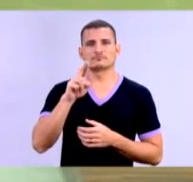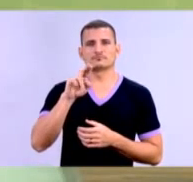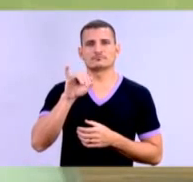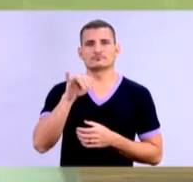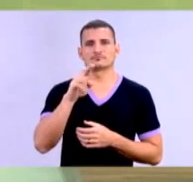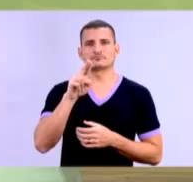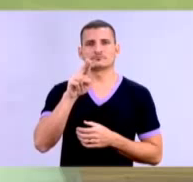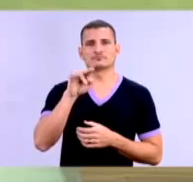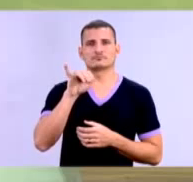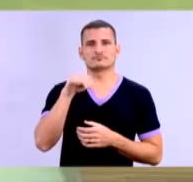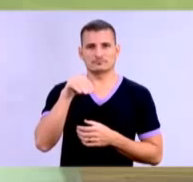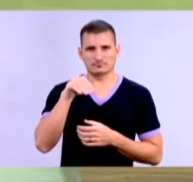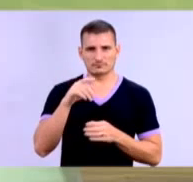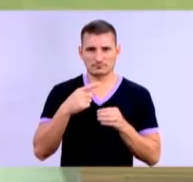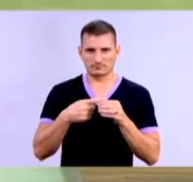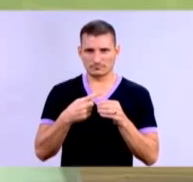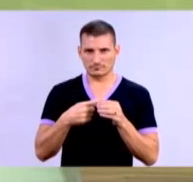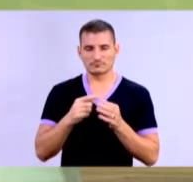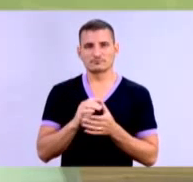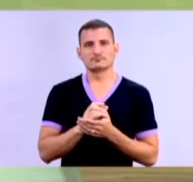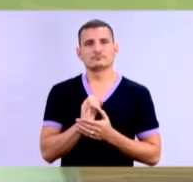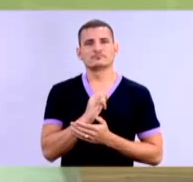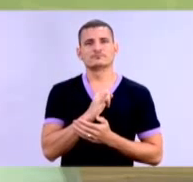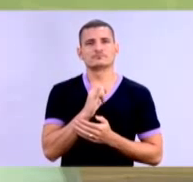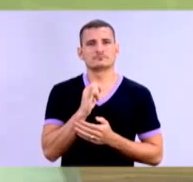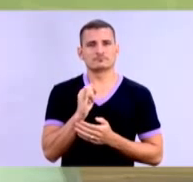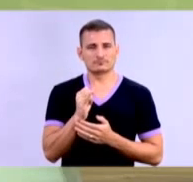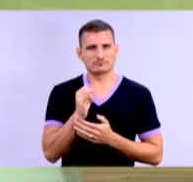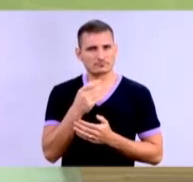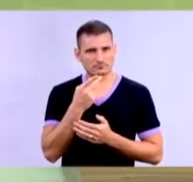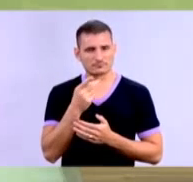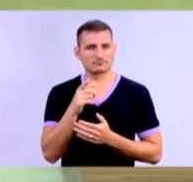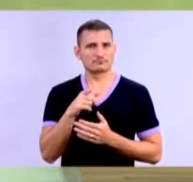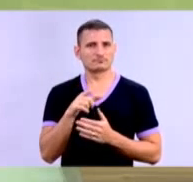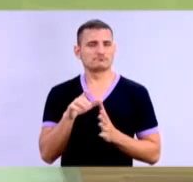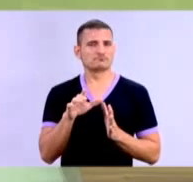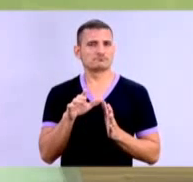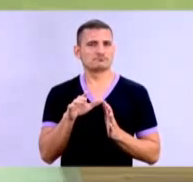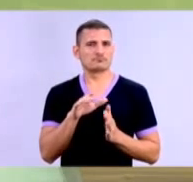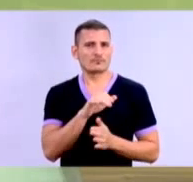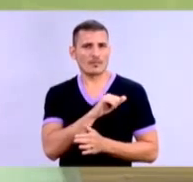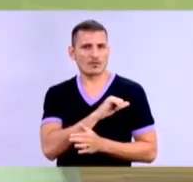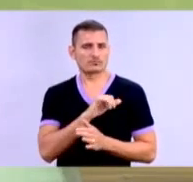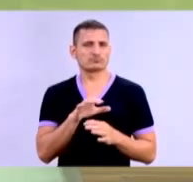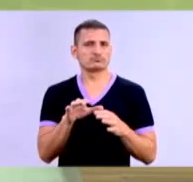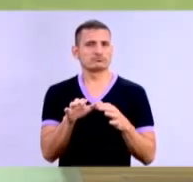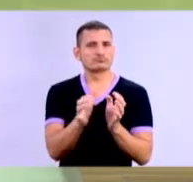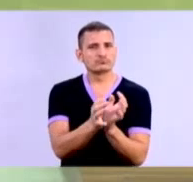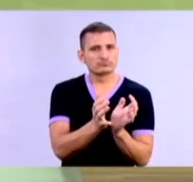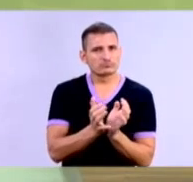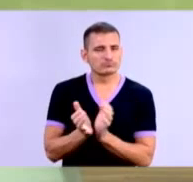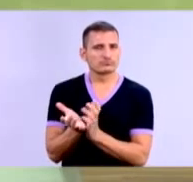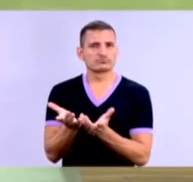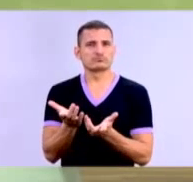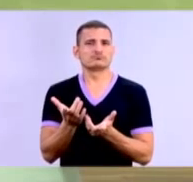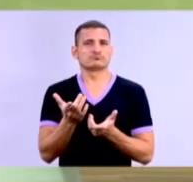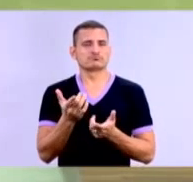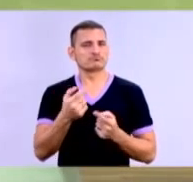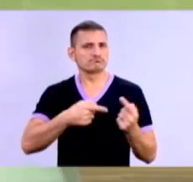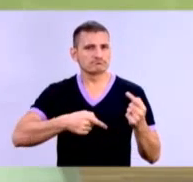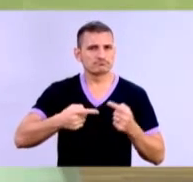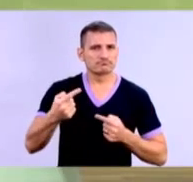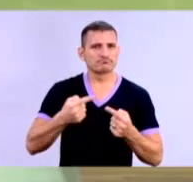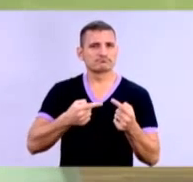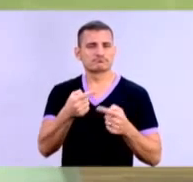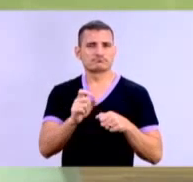Cujubim, o tutor mencionou que os alunos estavam reunidos, interagindo, fazendo as atividades, e